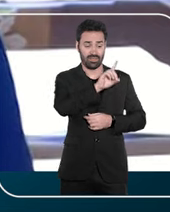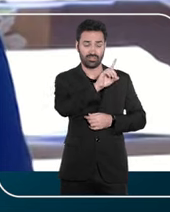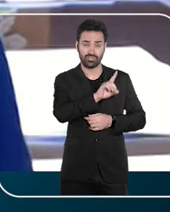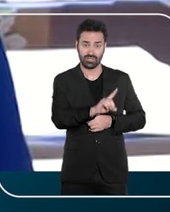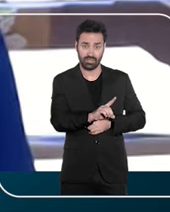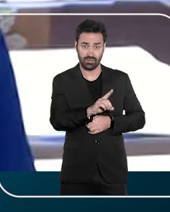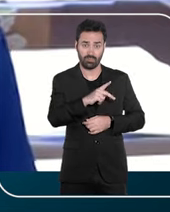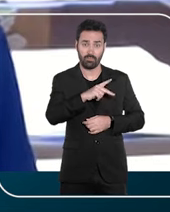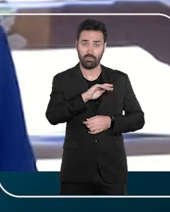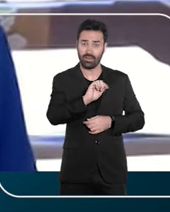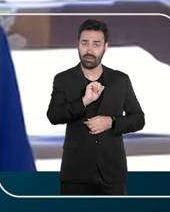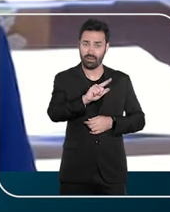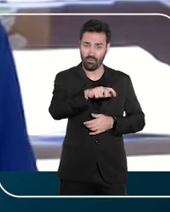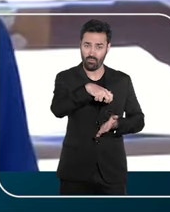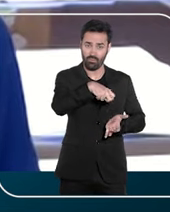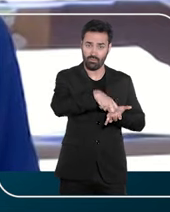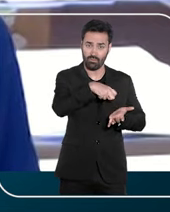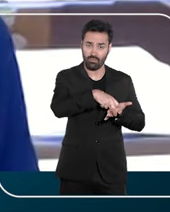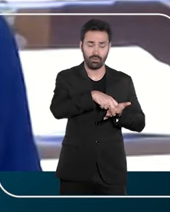um número...